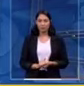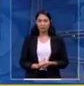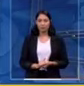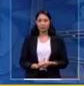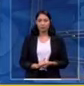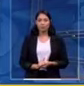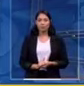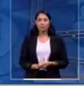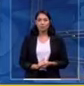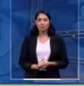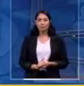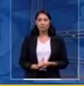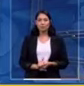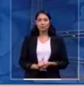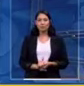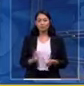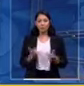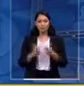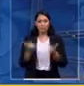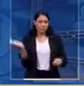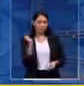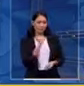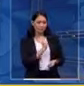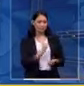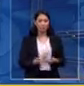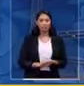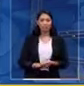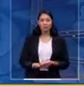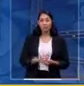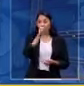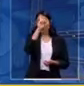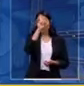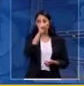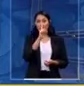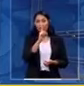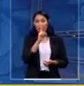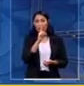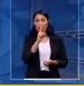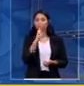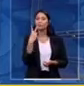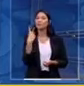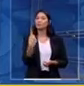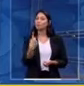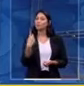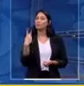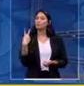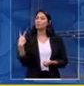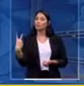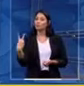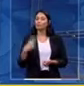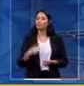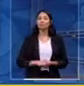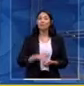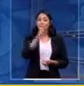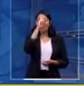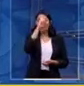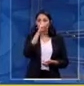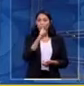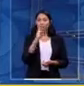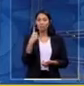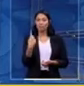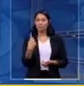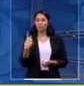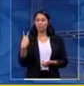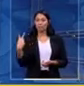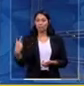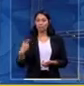O globo segue girando, você chamando a sorte, chegando com a bola amarela número 12. Amarela